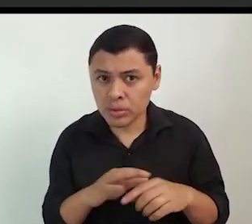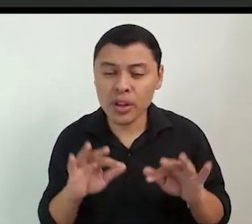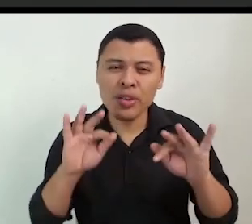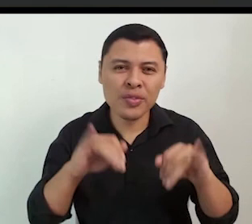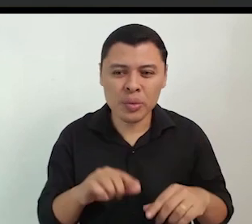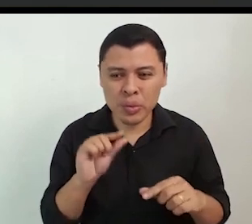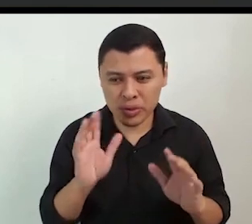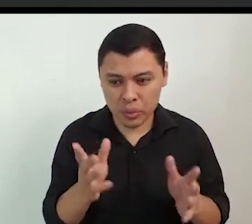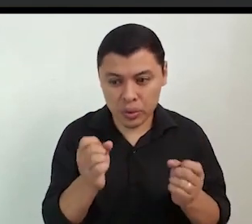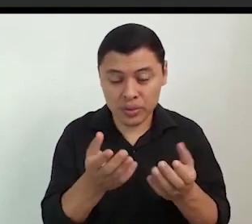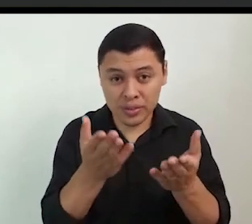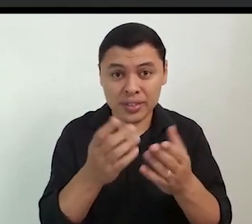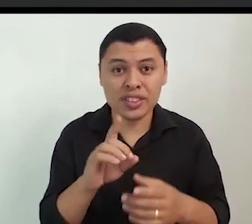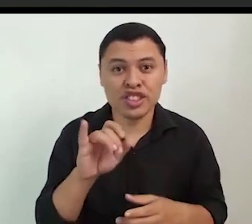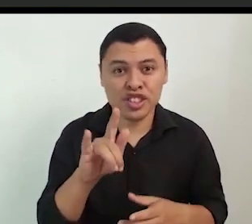Diego?